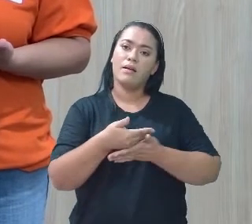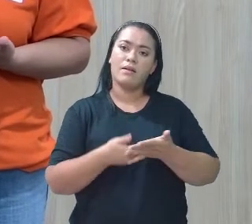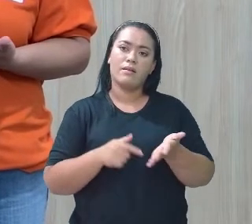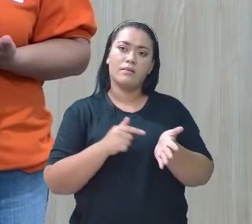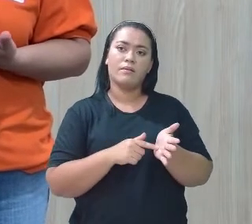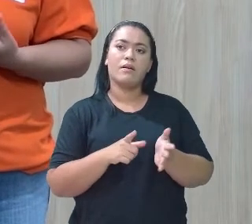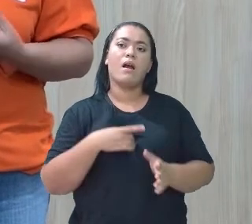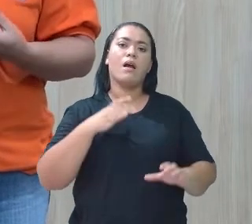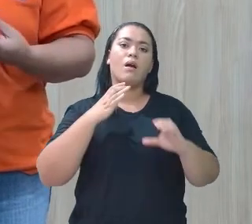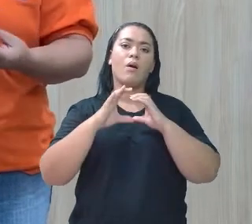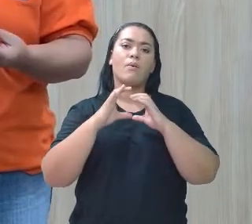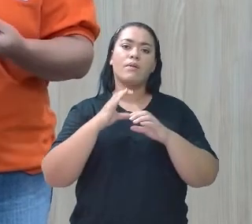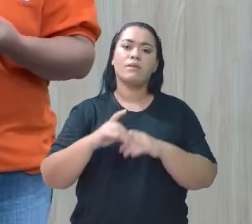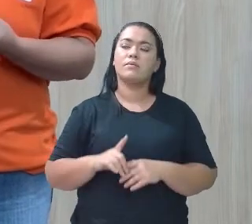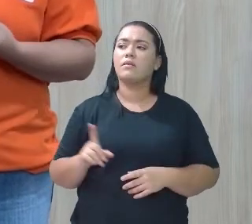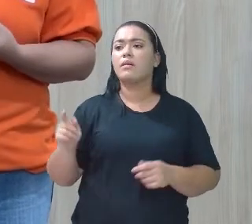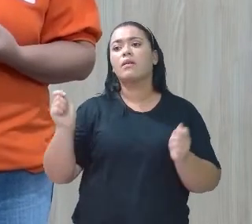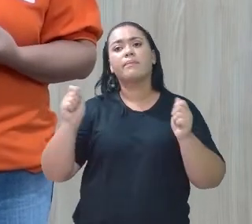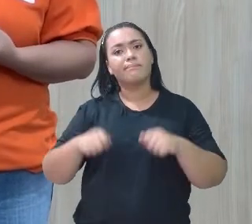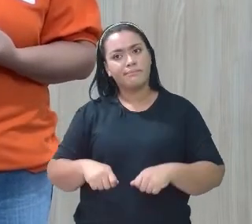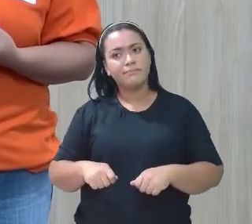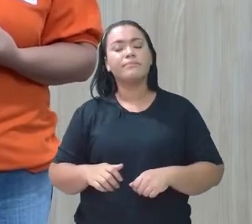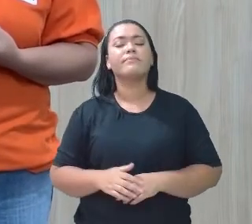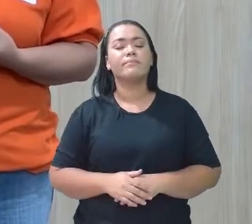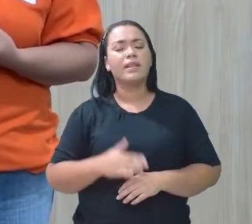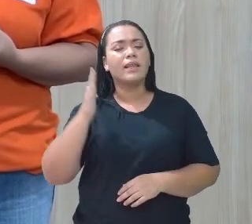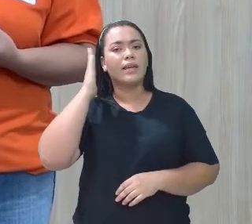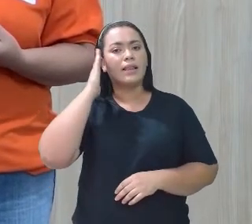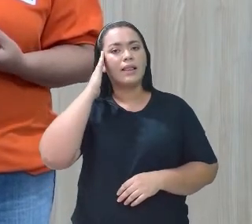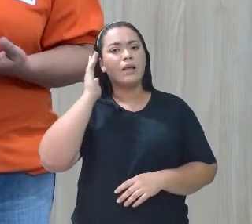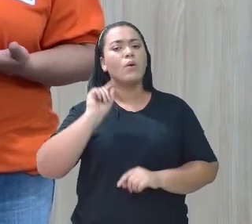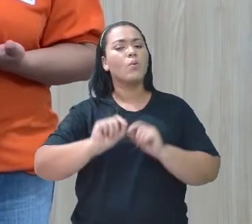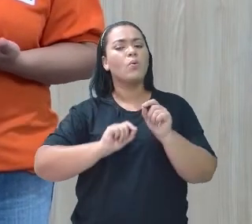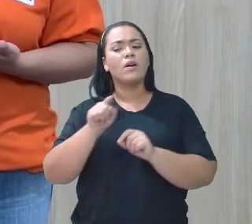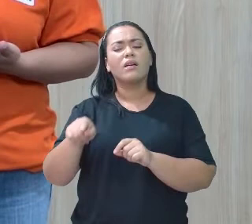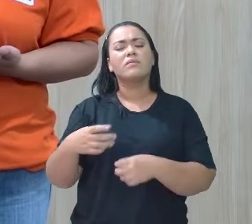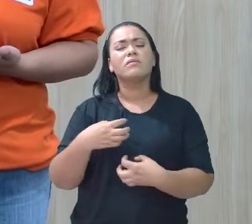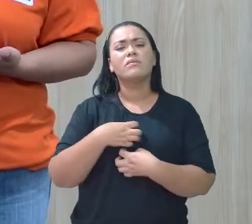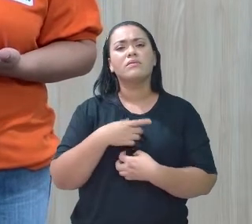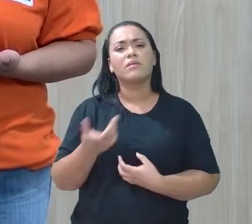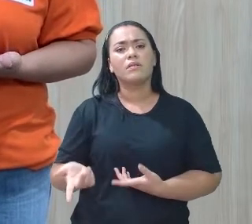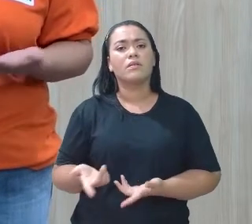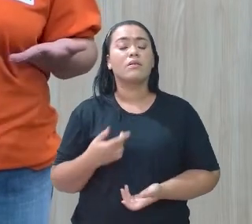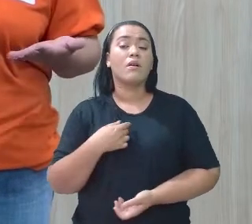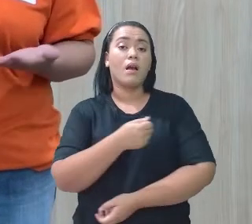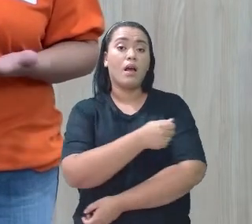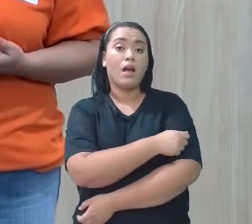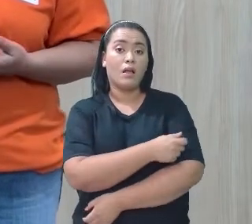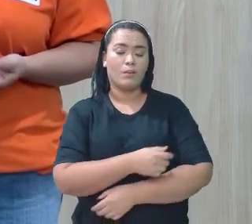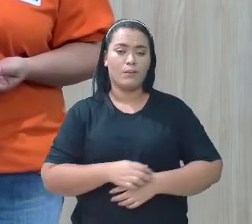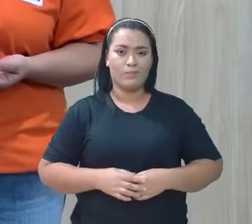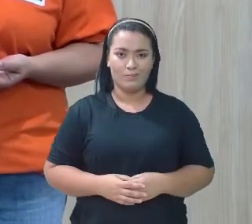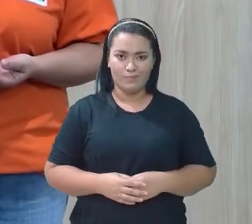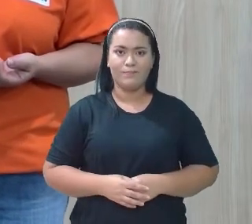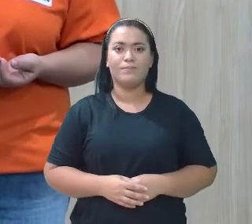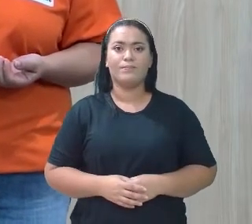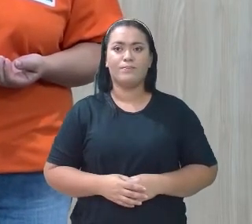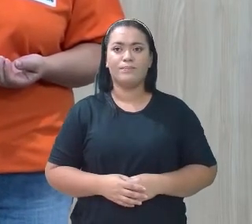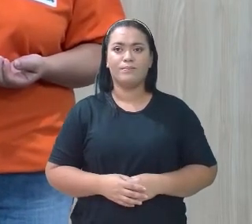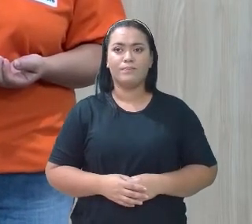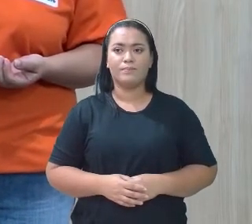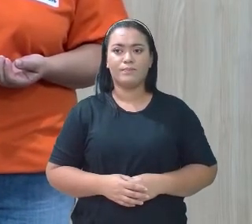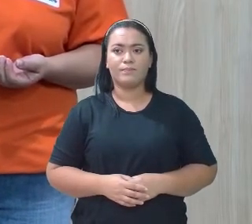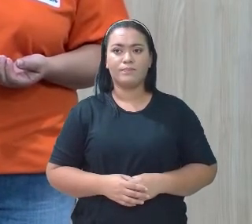de comunicação e aí ele consegue entender o que o aluno está solicitando naquele momento.